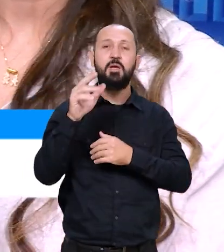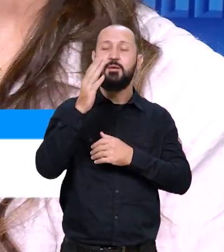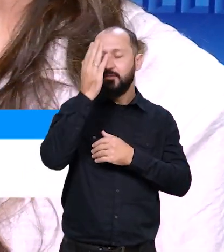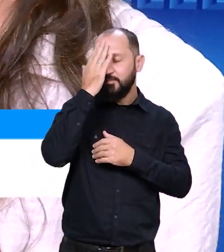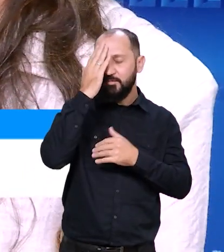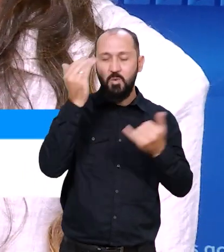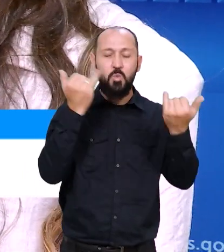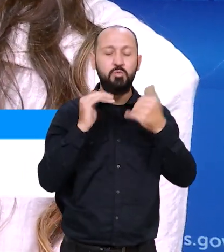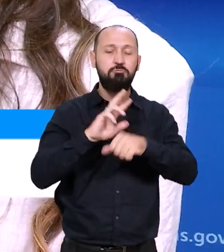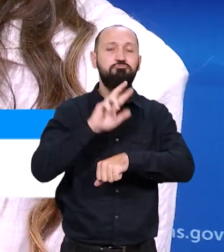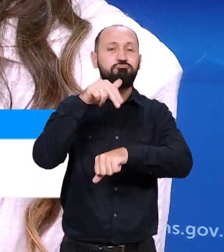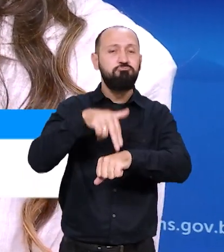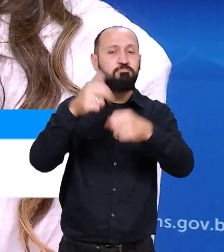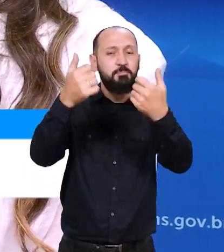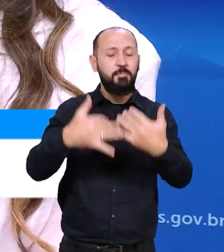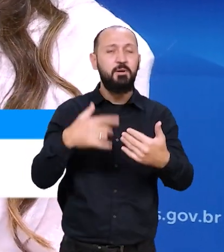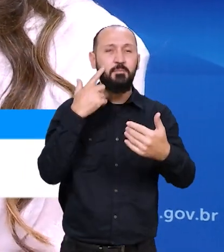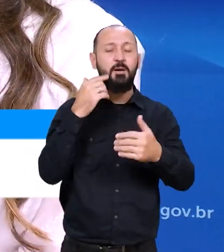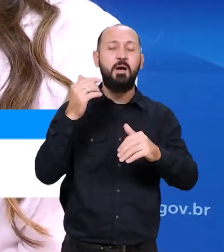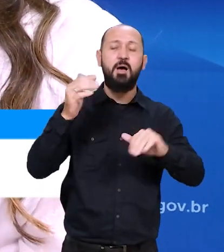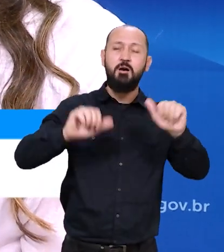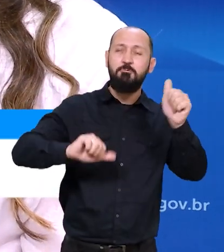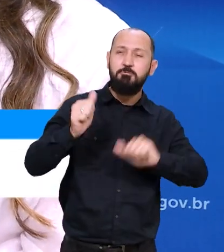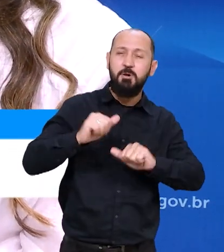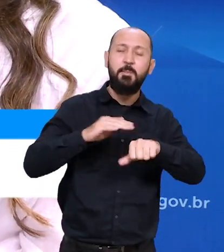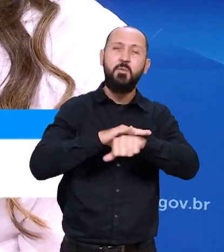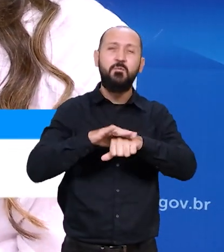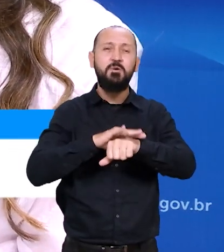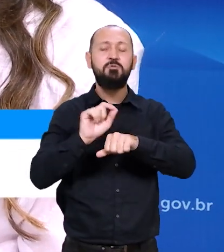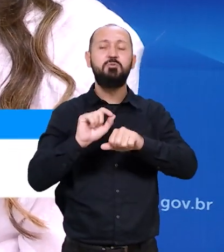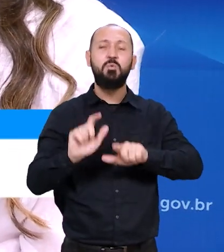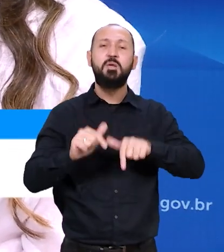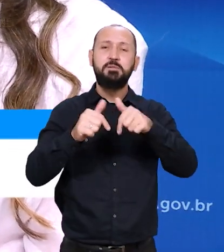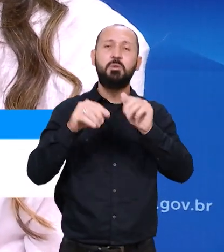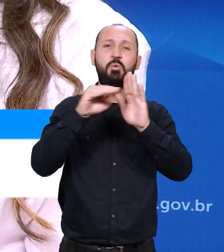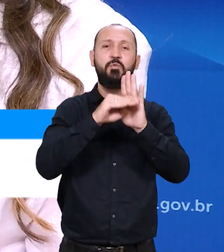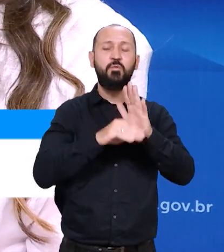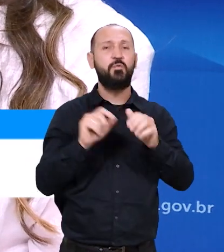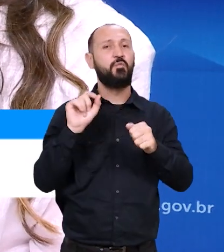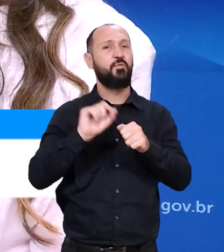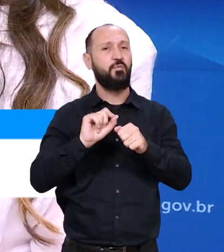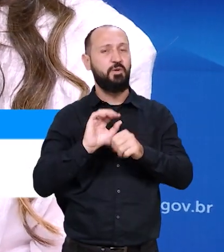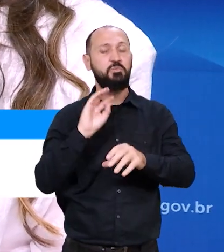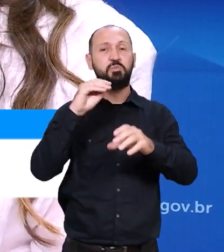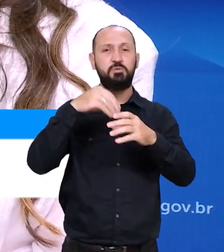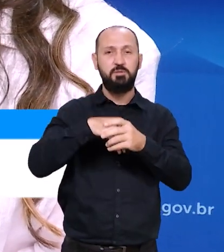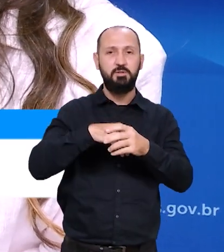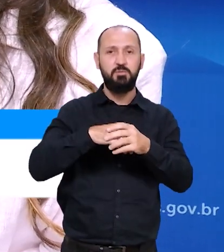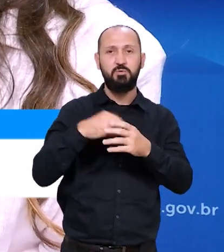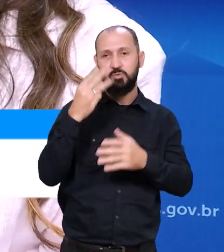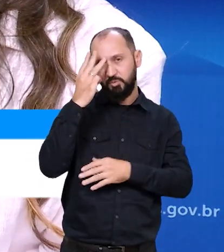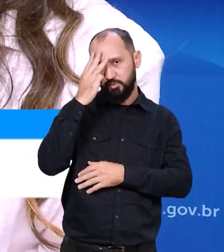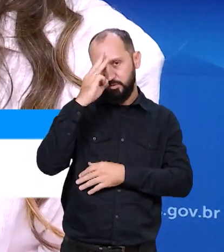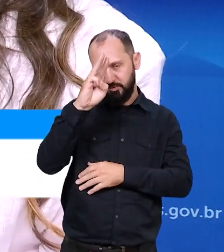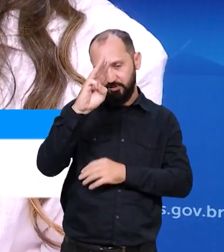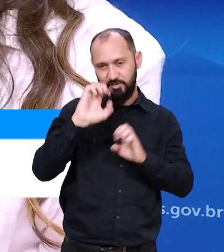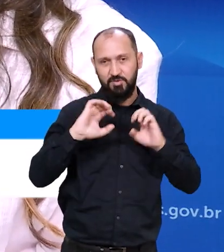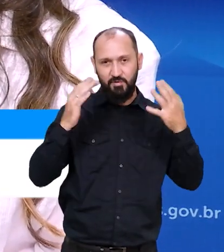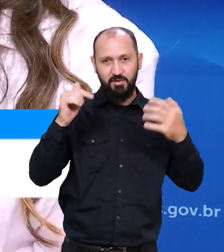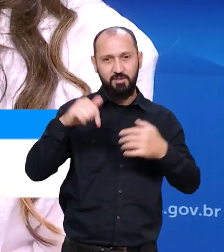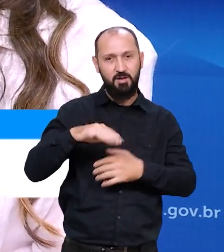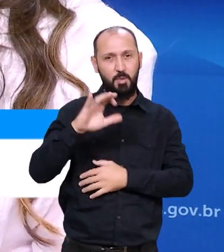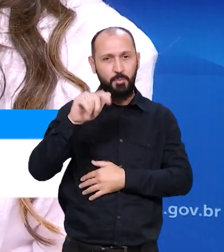Legislativo aqui de Mato Grosso do Sul, que usou o pequeno expediente para fazer um breve balanço, para falar um pouco sobre as ações que foram